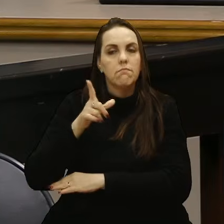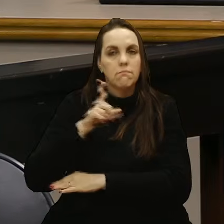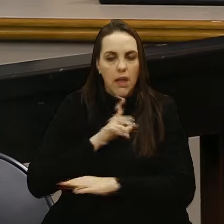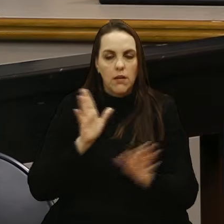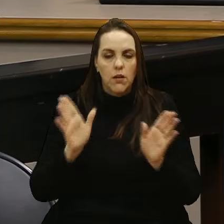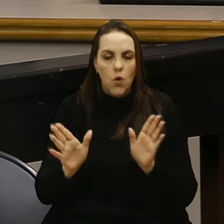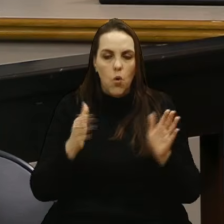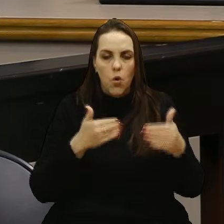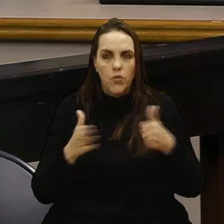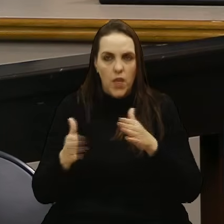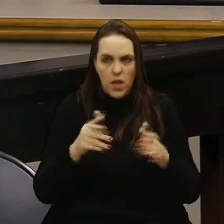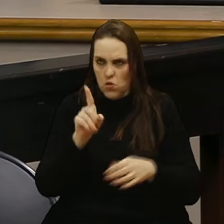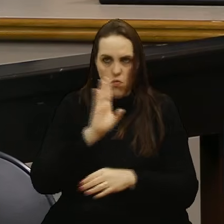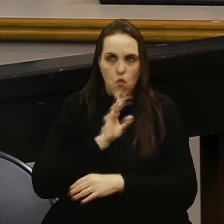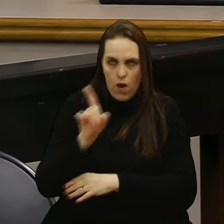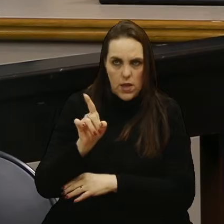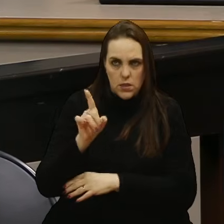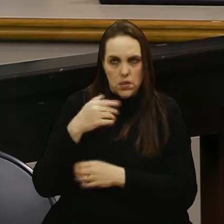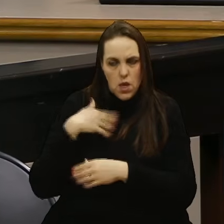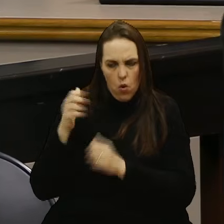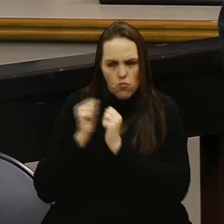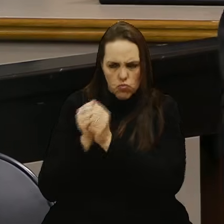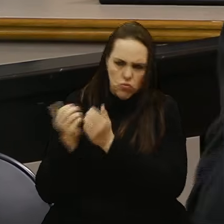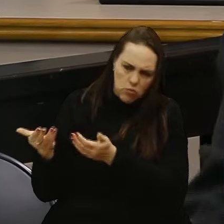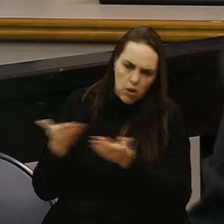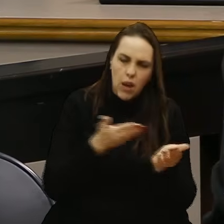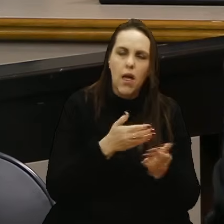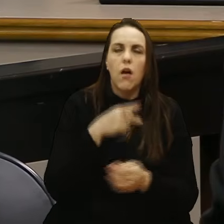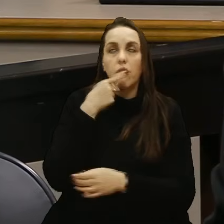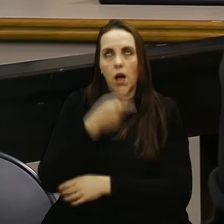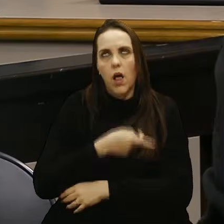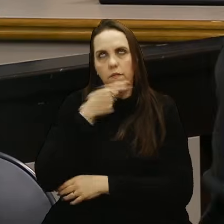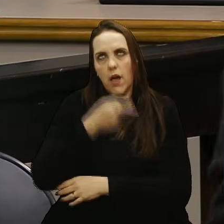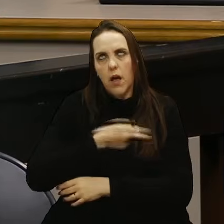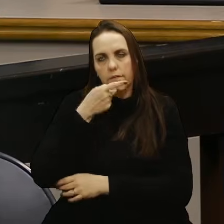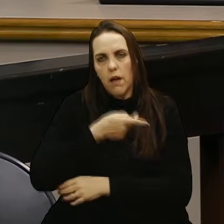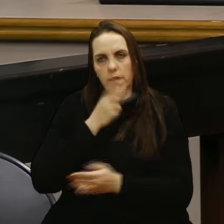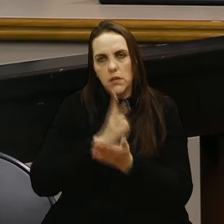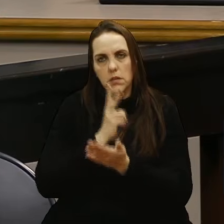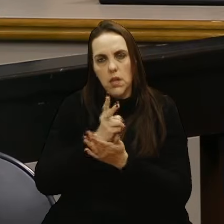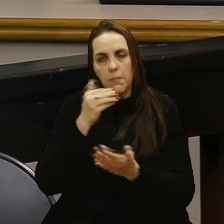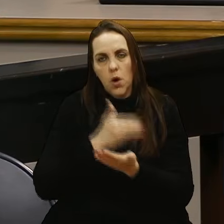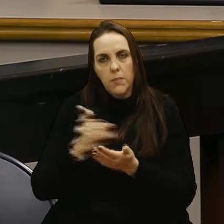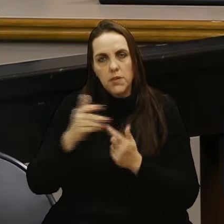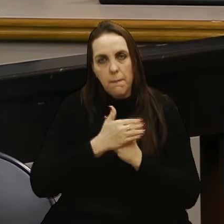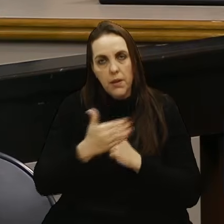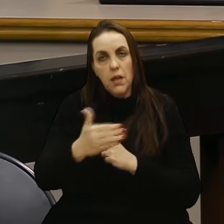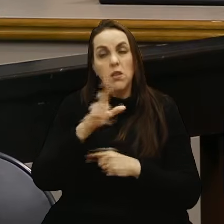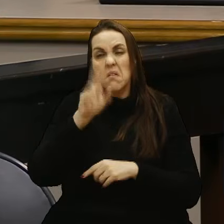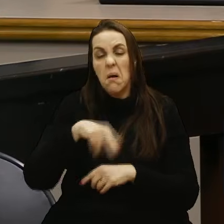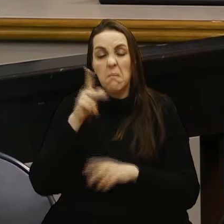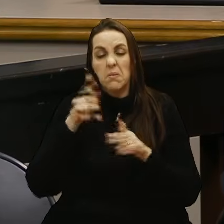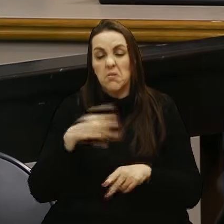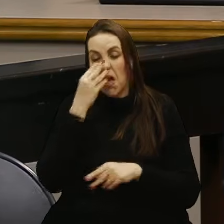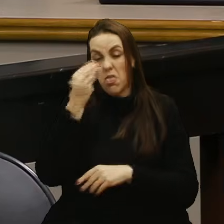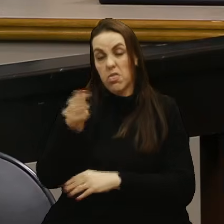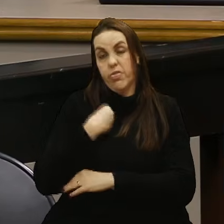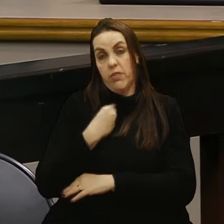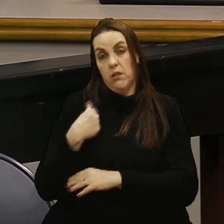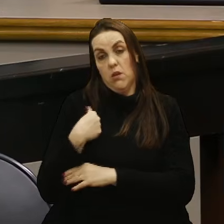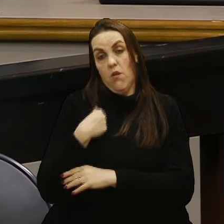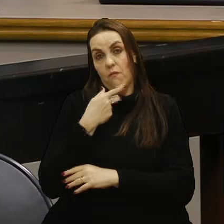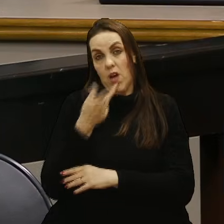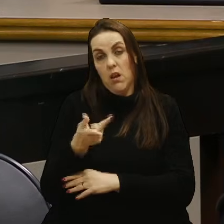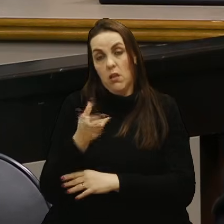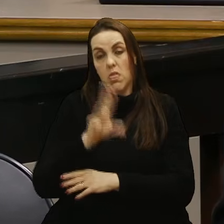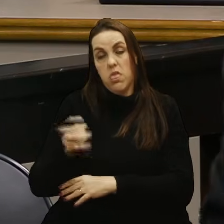não conhecerem, eu levo vocês até lá, porque isso aqui eu pareço um papagaio repetindo desde que eu iniciei o mandato e ninguém não está nem aí para o que eu falo aqui. Parece que eu